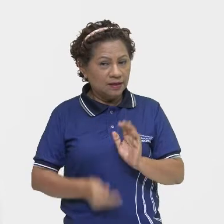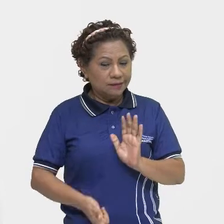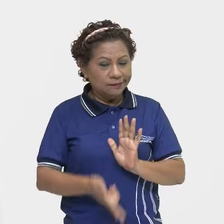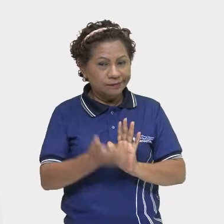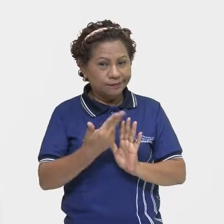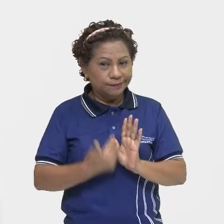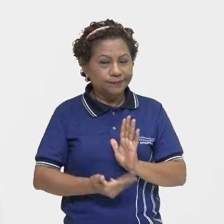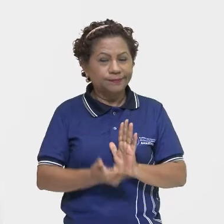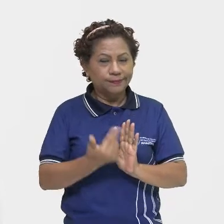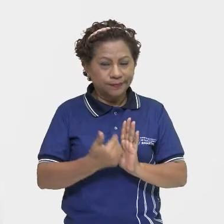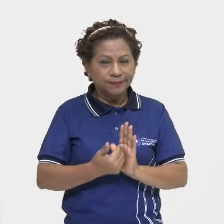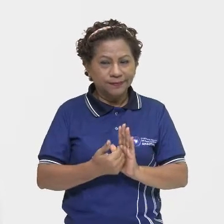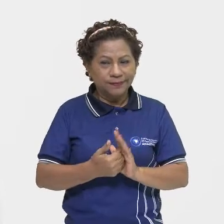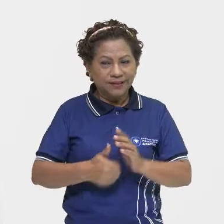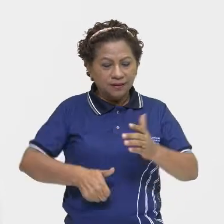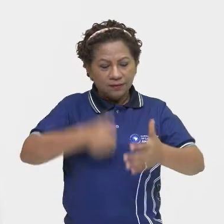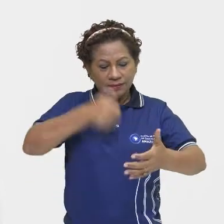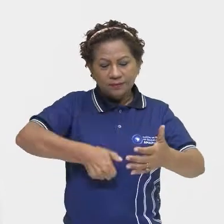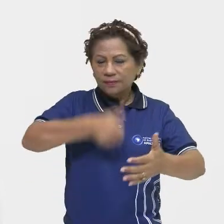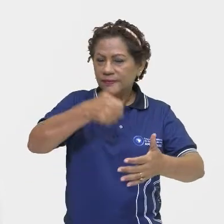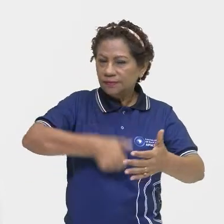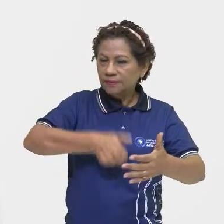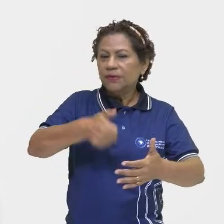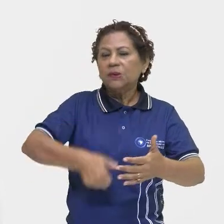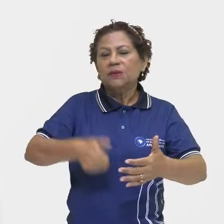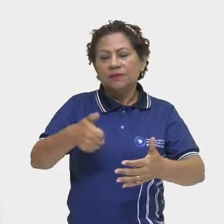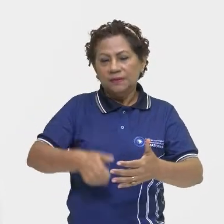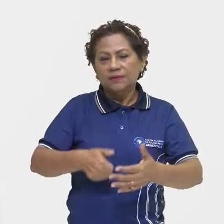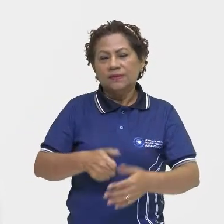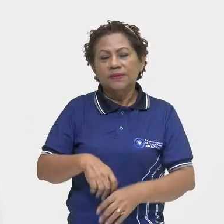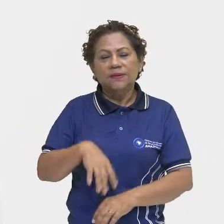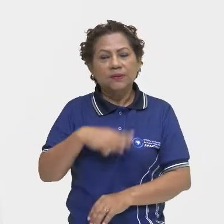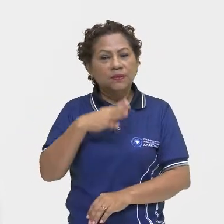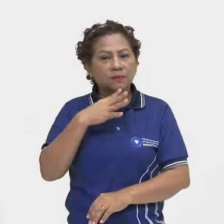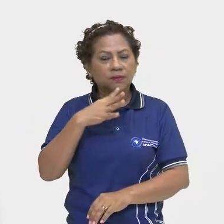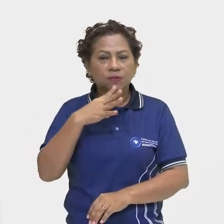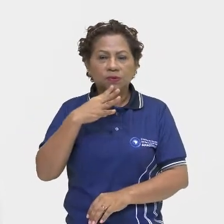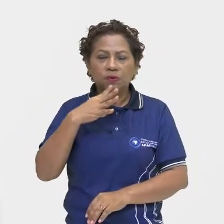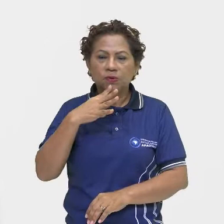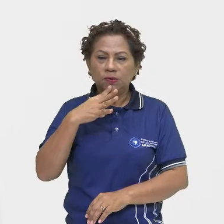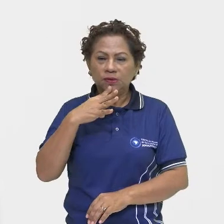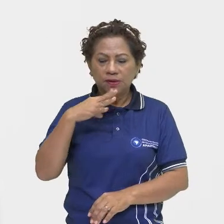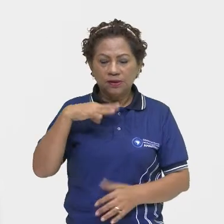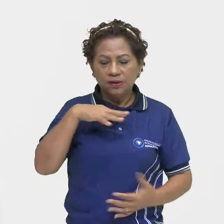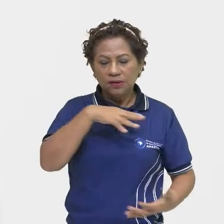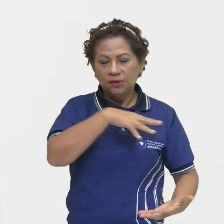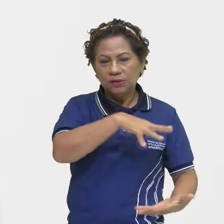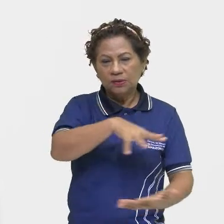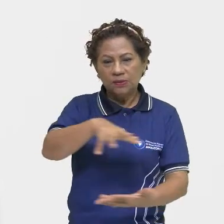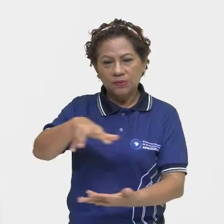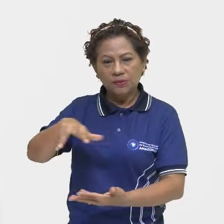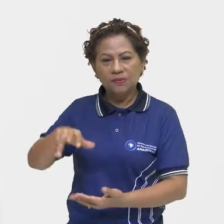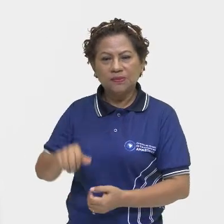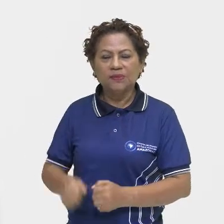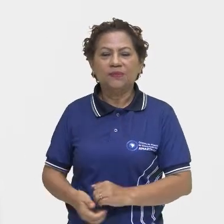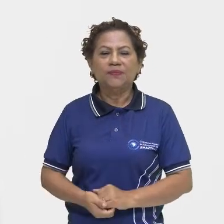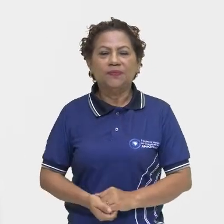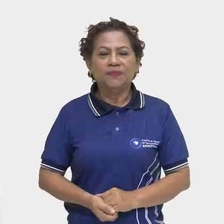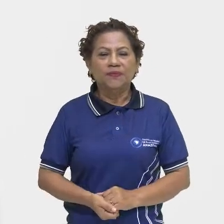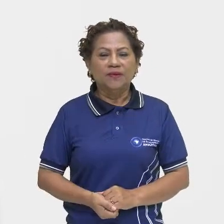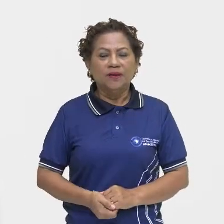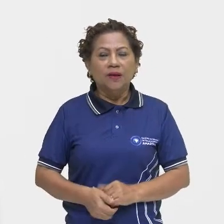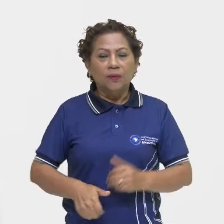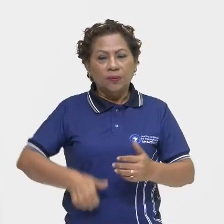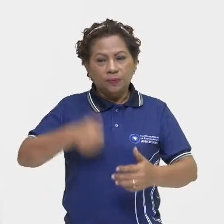artistas brasileiros, certo? O grafite ele é muito conhecido por conta da produção do grafite também. O grafite é uma